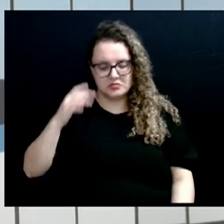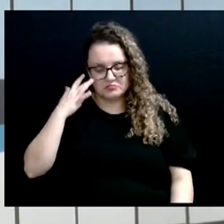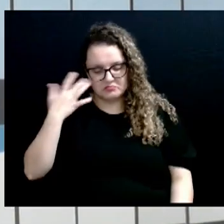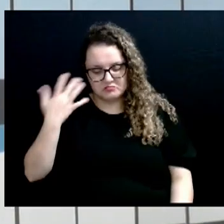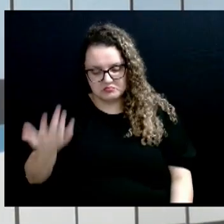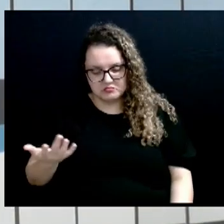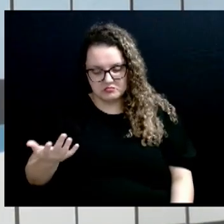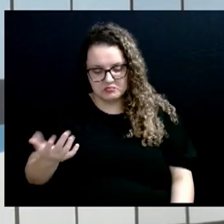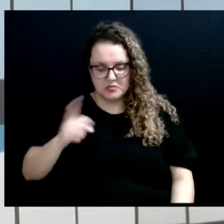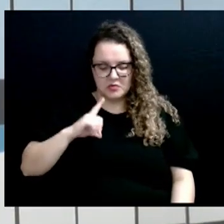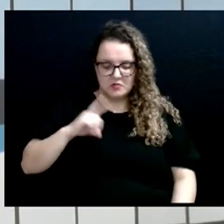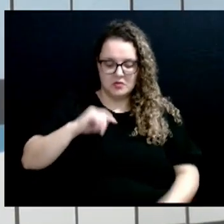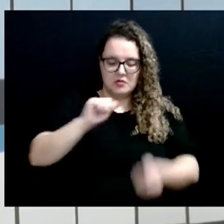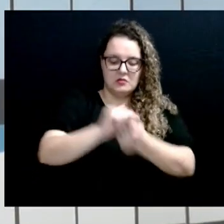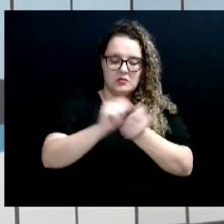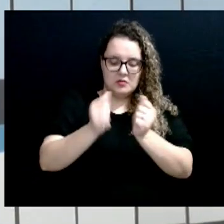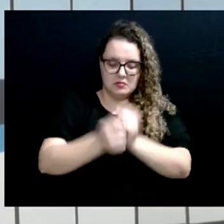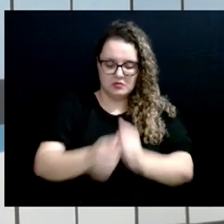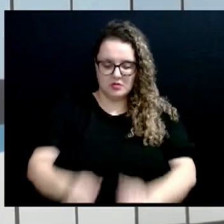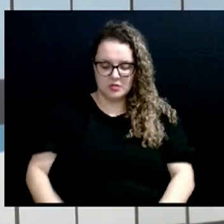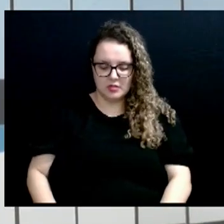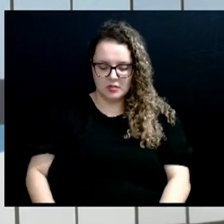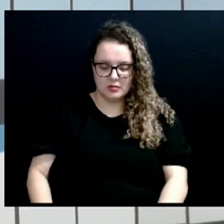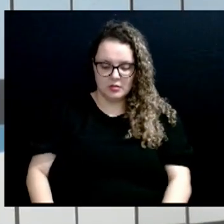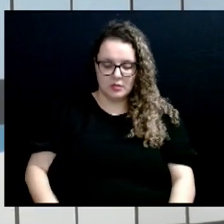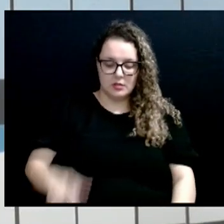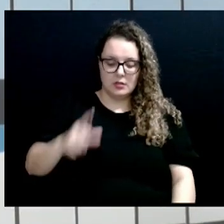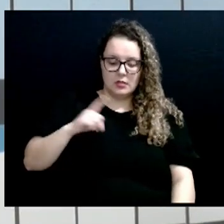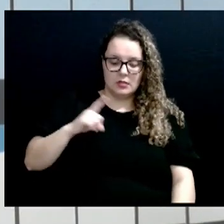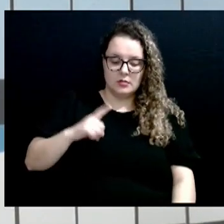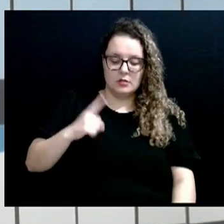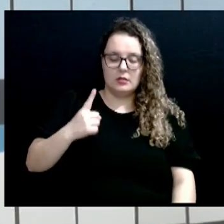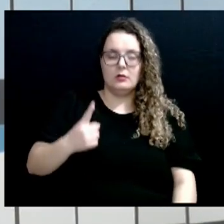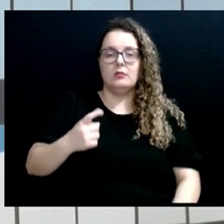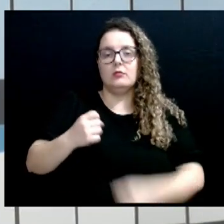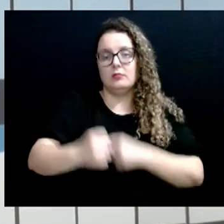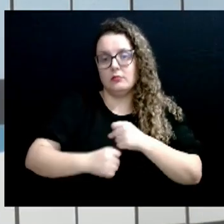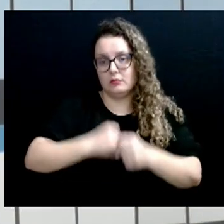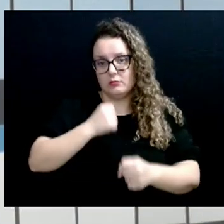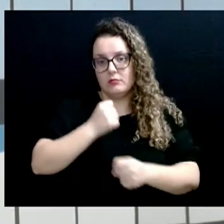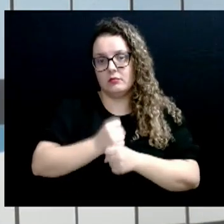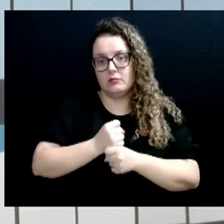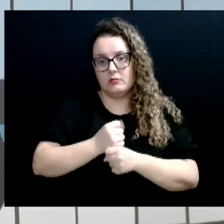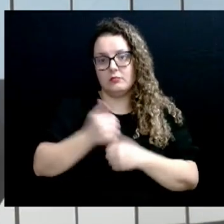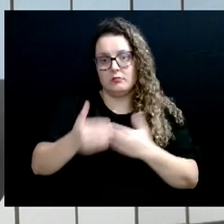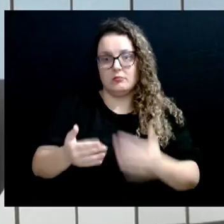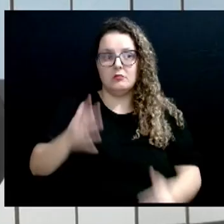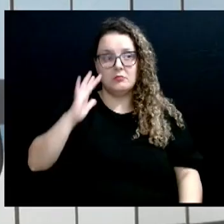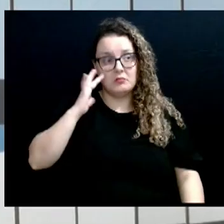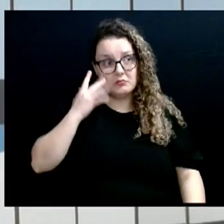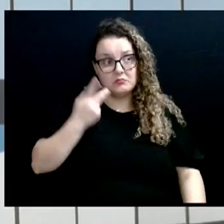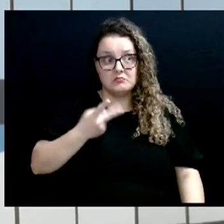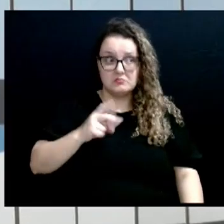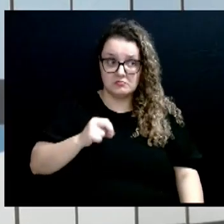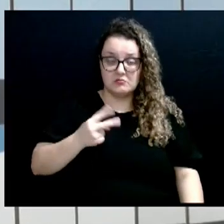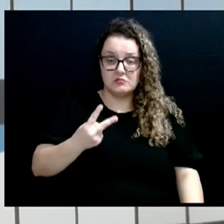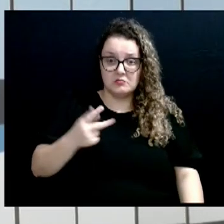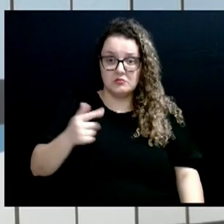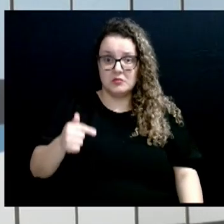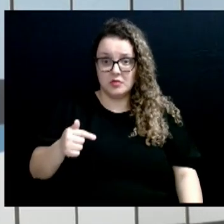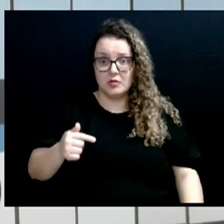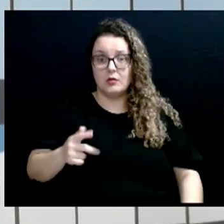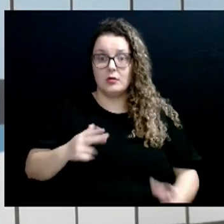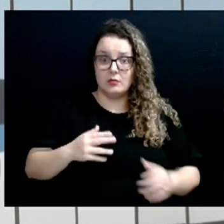disso aí. Sim. Eu acredito que pelo menos tem que ter um ano para isso entrar em vigor. Deve entrar em vigor em 2027, se for feito, né, como deve ser feito. Agora, se